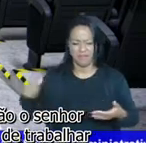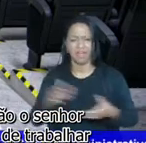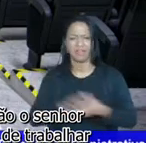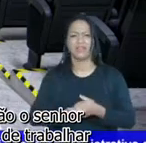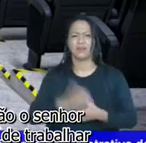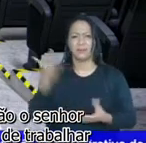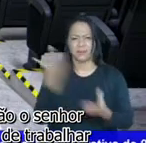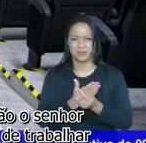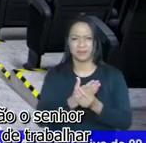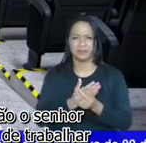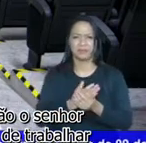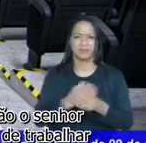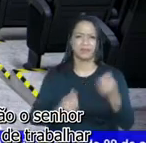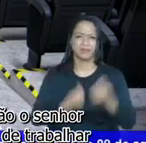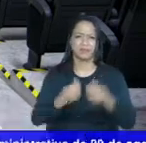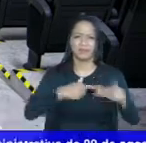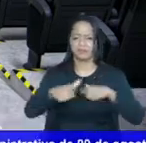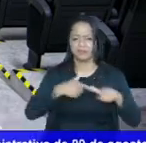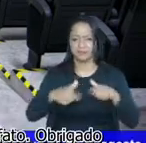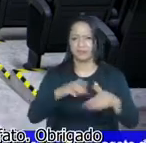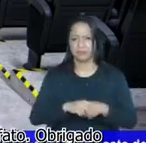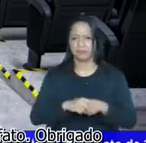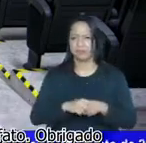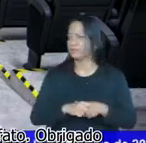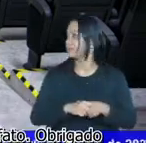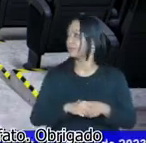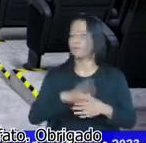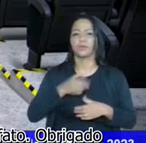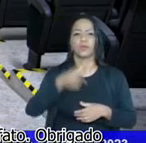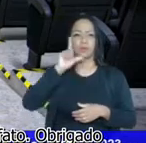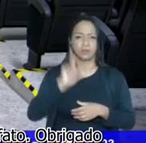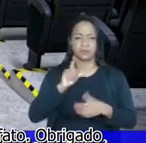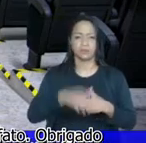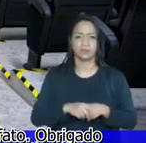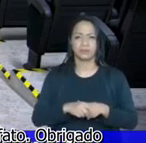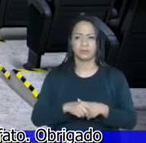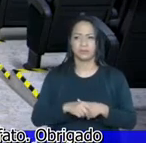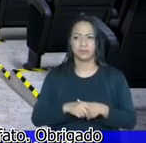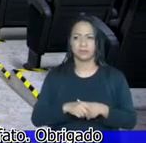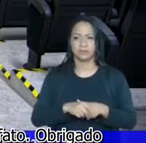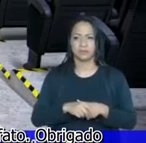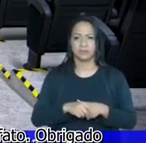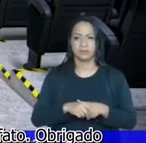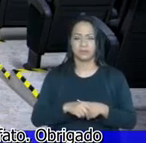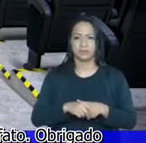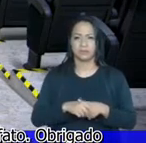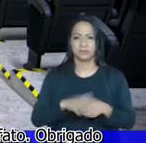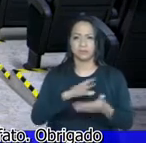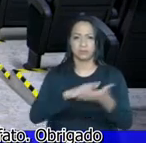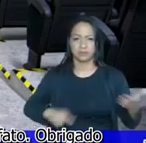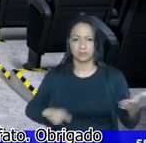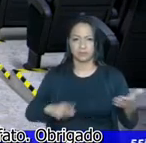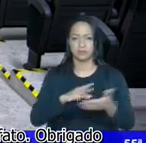o senhor conhece minha forma de trabalhar e eu conheço a sua forma de trabalhar. Como eu afirmei, é uma questão de fato. O senhor quer relator esclarecer?